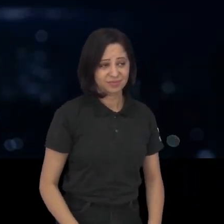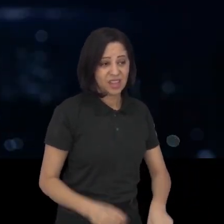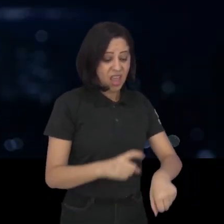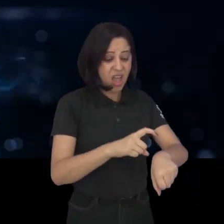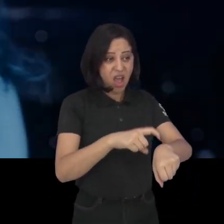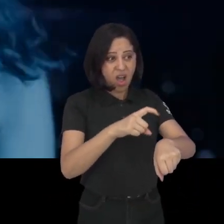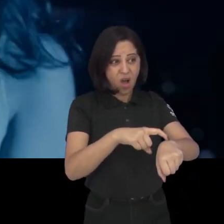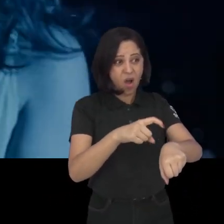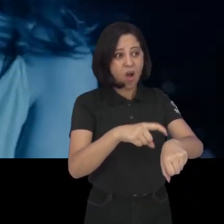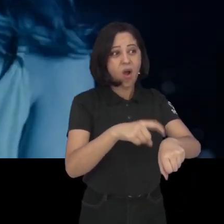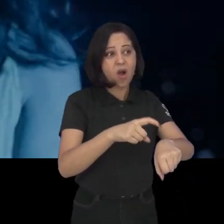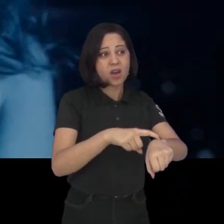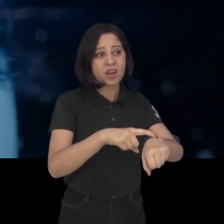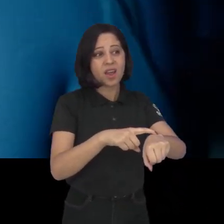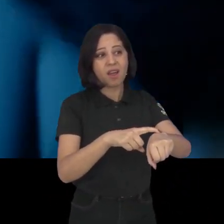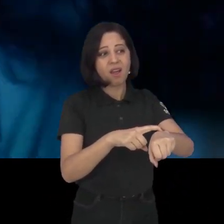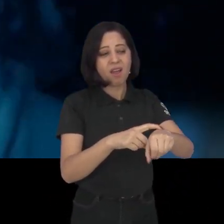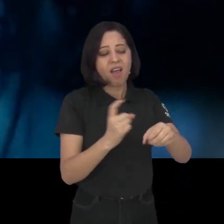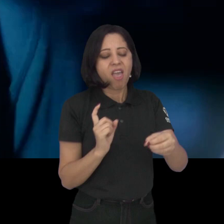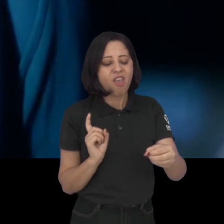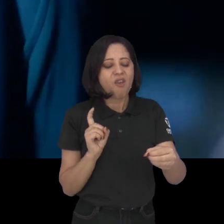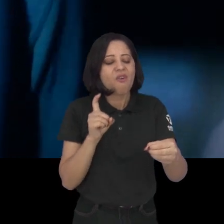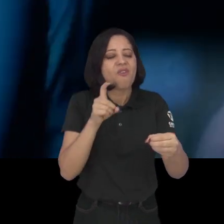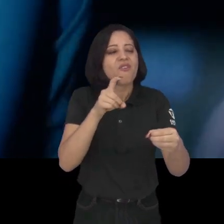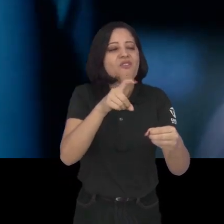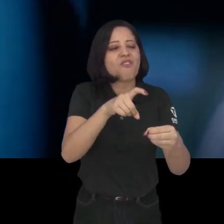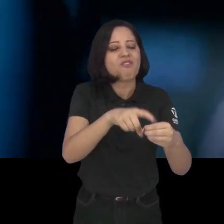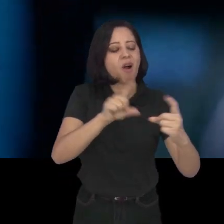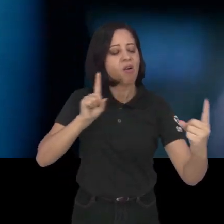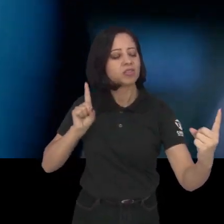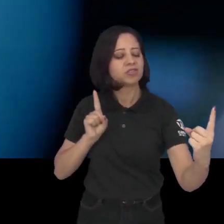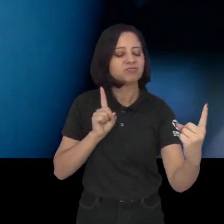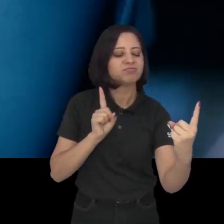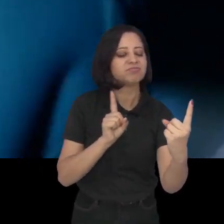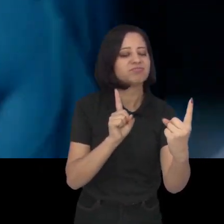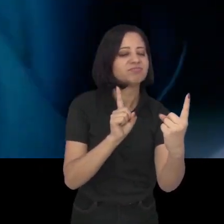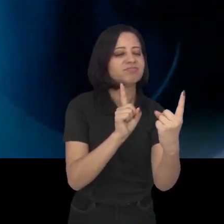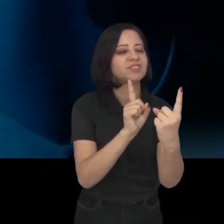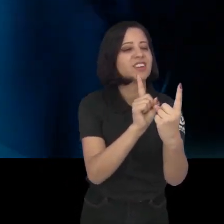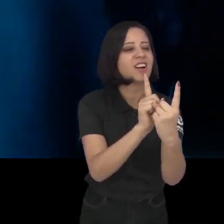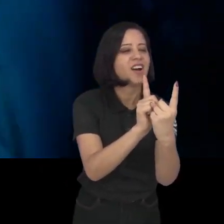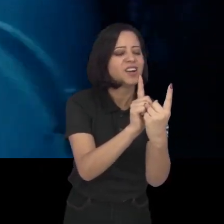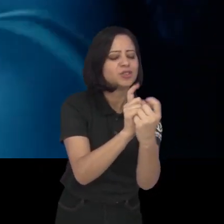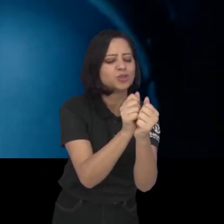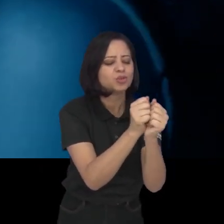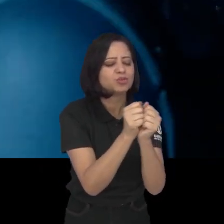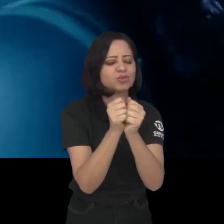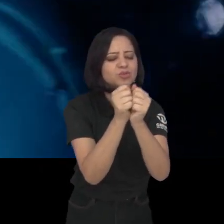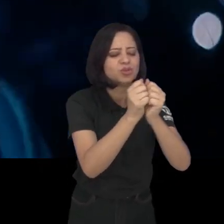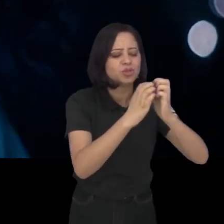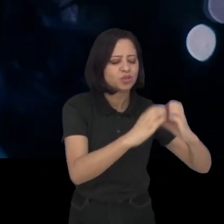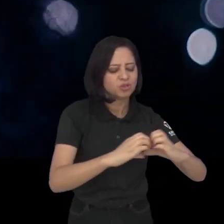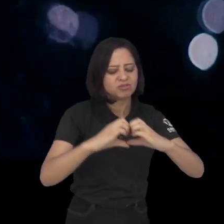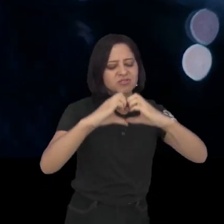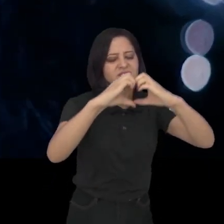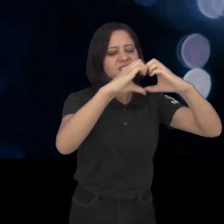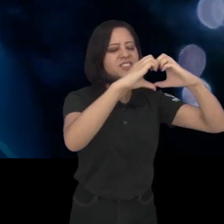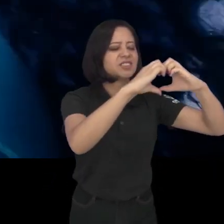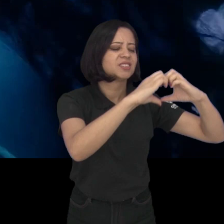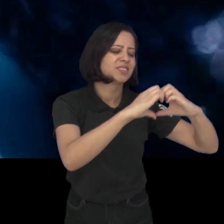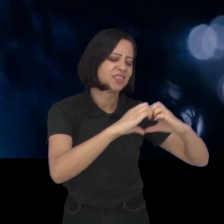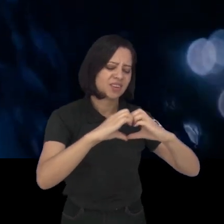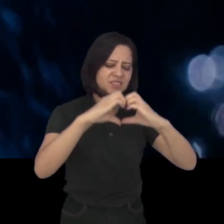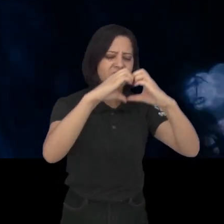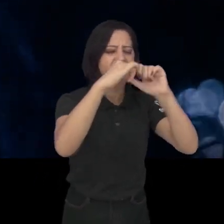Então, só me dizer a hora que eu já tô voltando pra gente